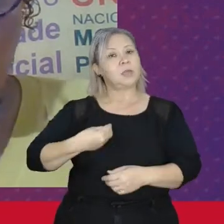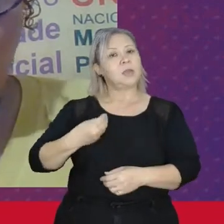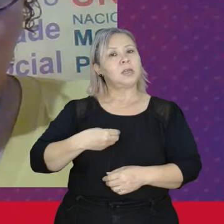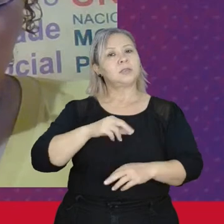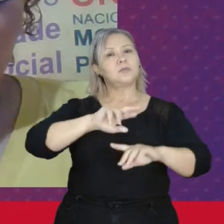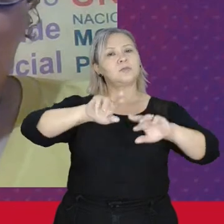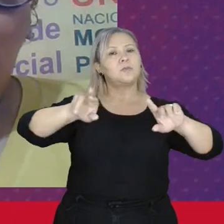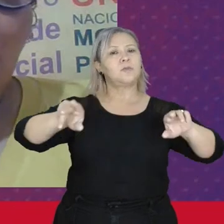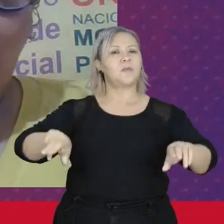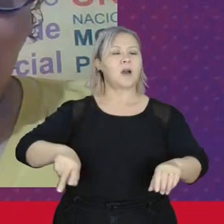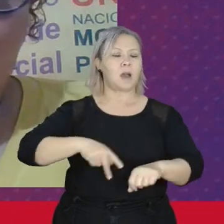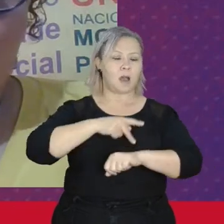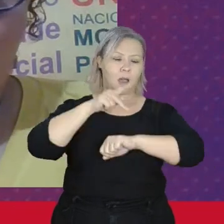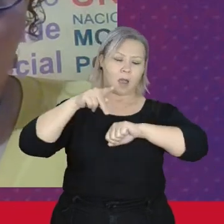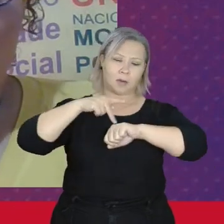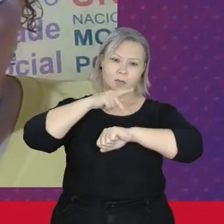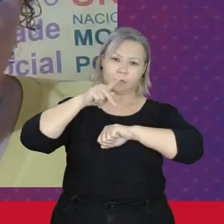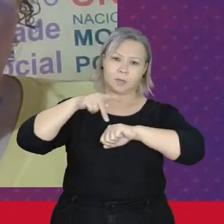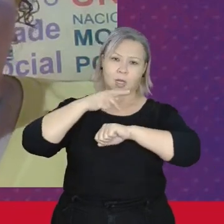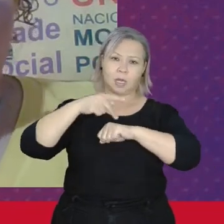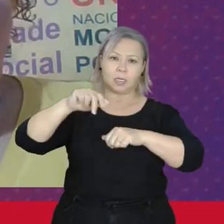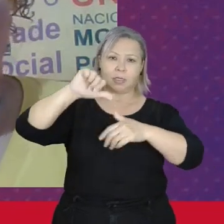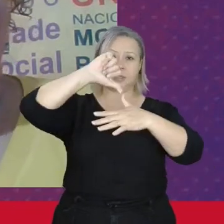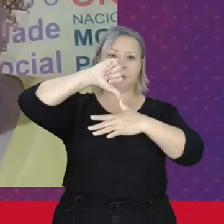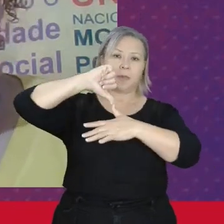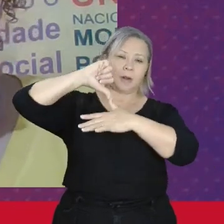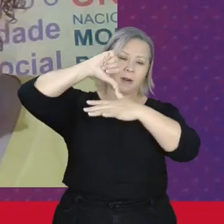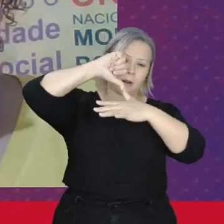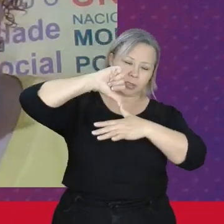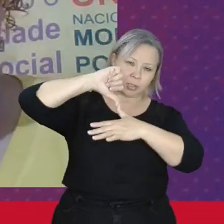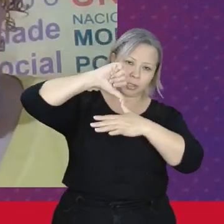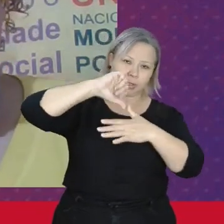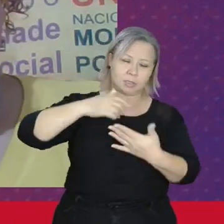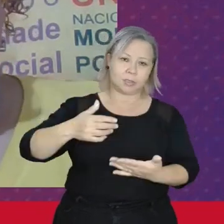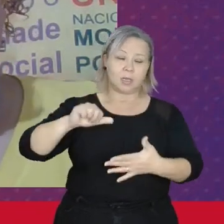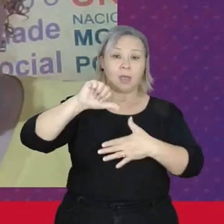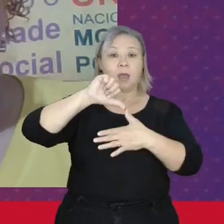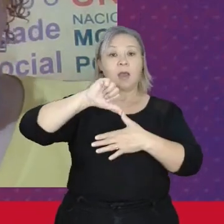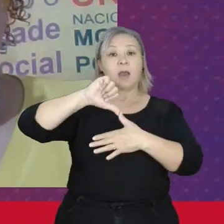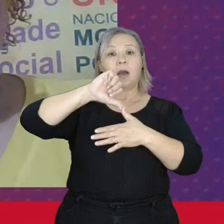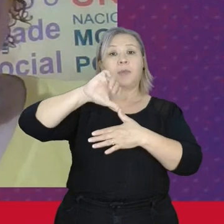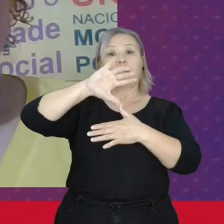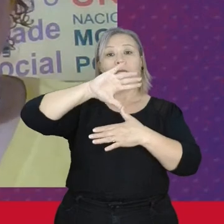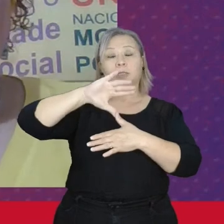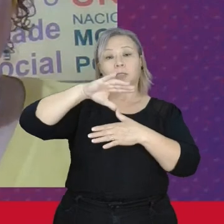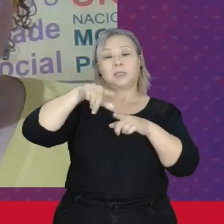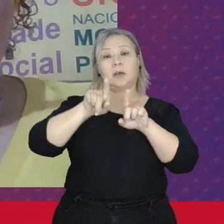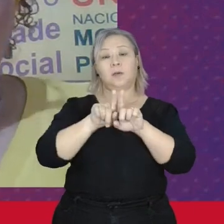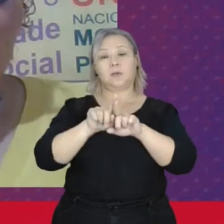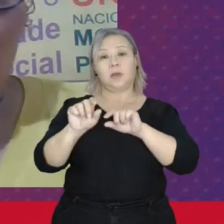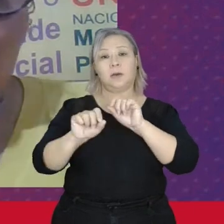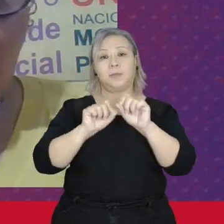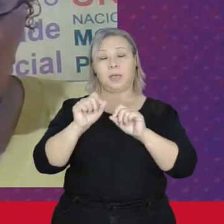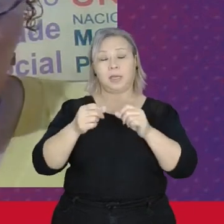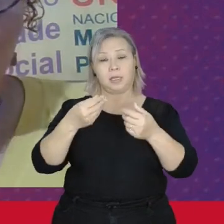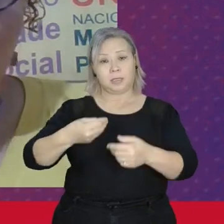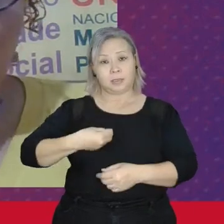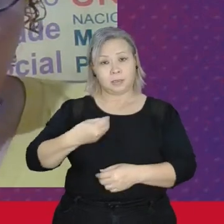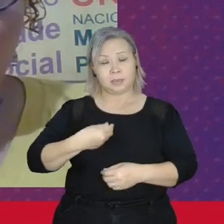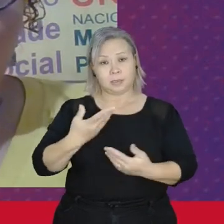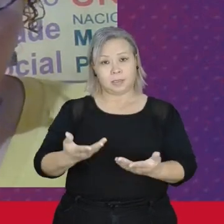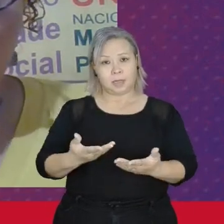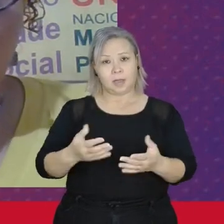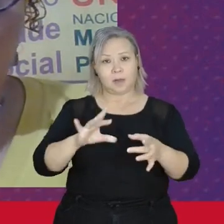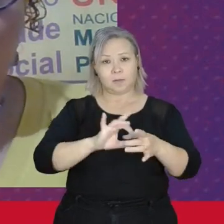vários países da América Latina, América Central, e também estamos na